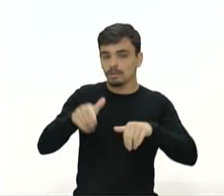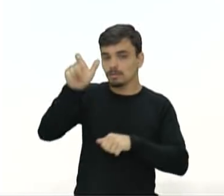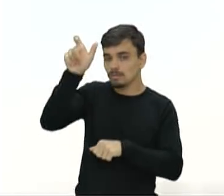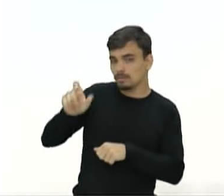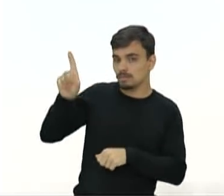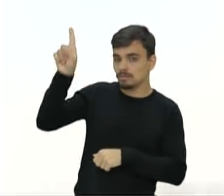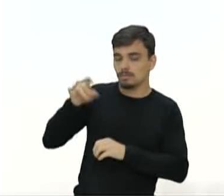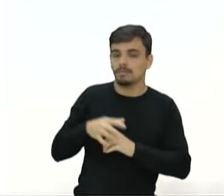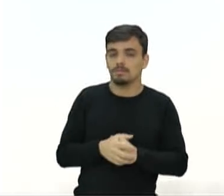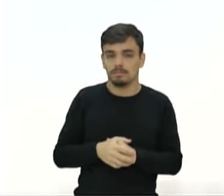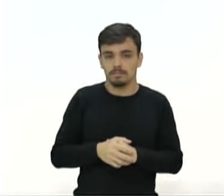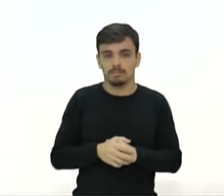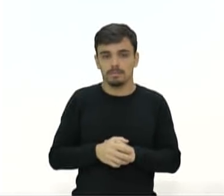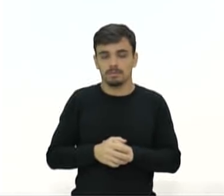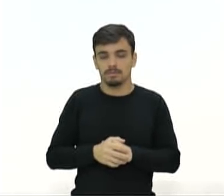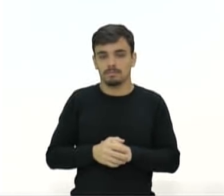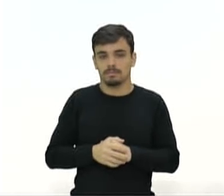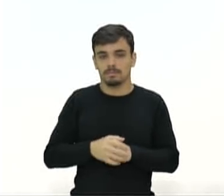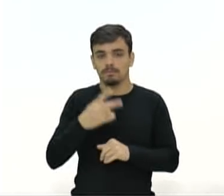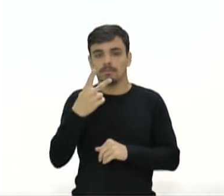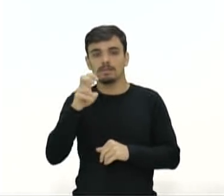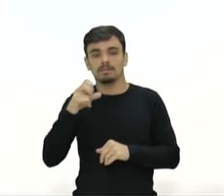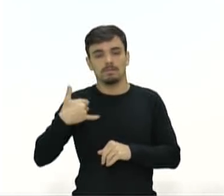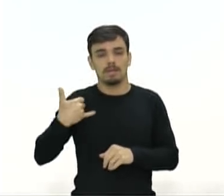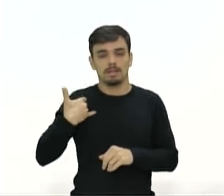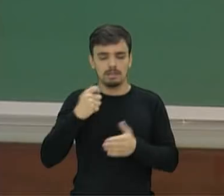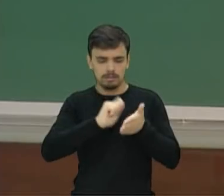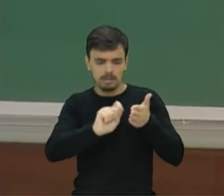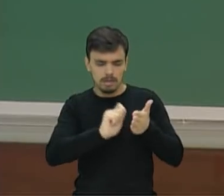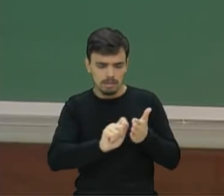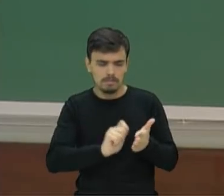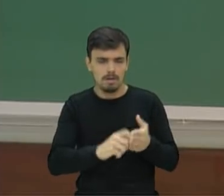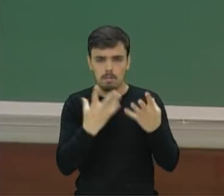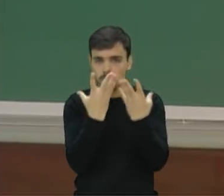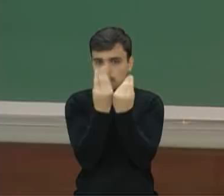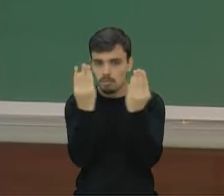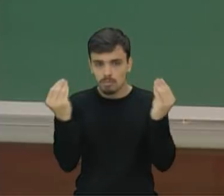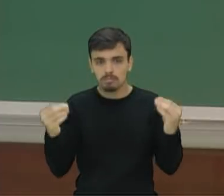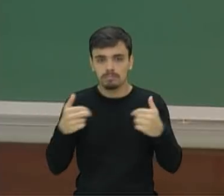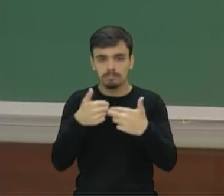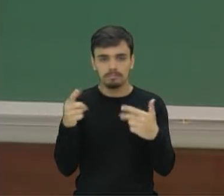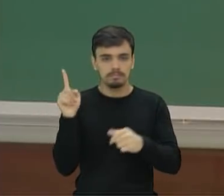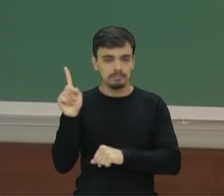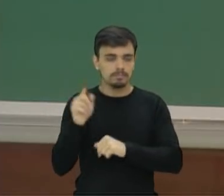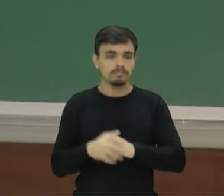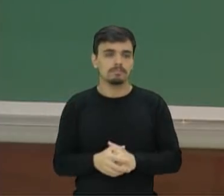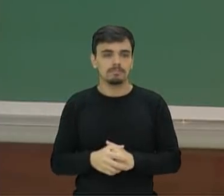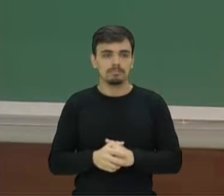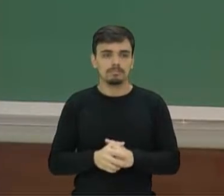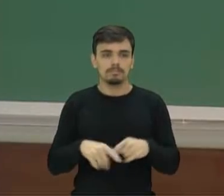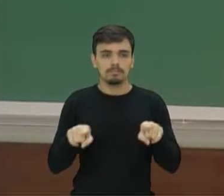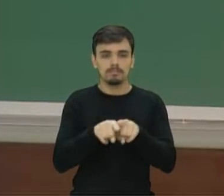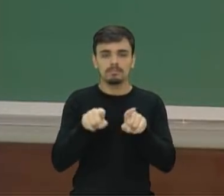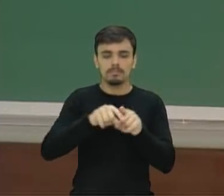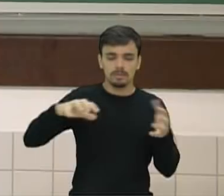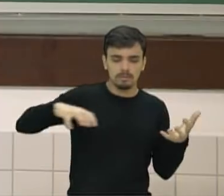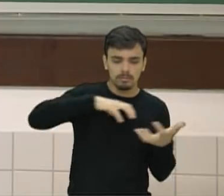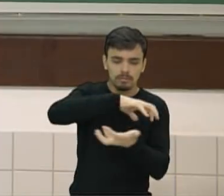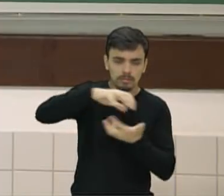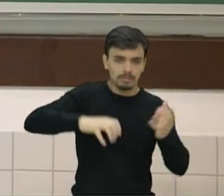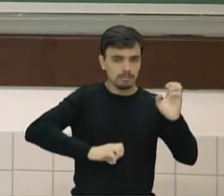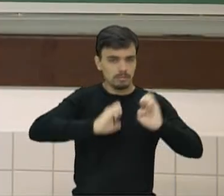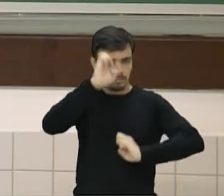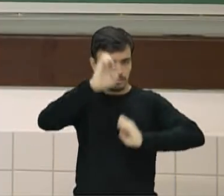aqui, o jovem Machado, com 25 anos, escrevia muito nesse período. As revoluções industriais permitiram